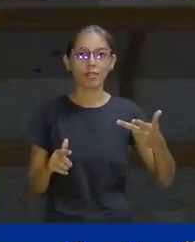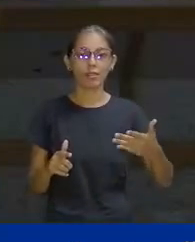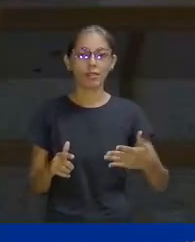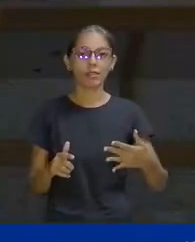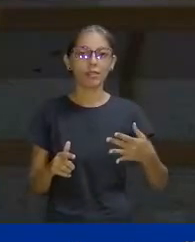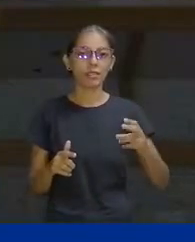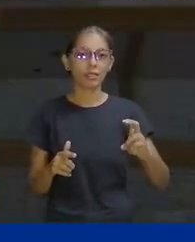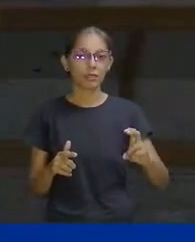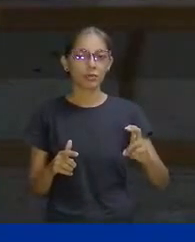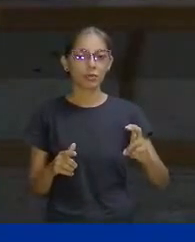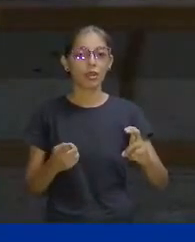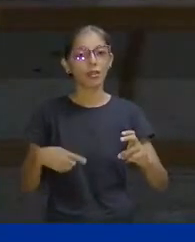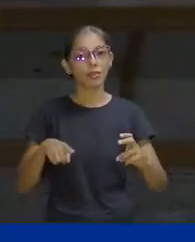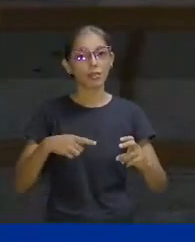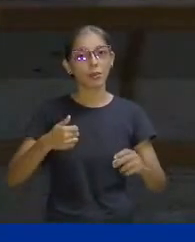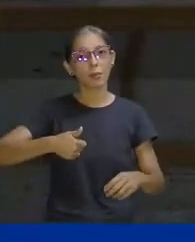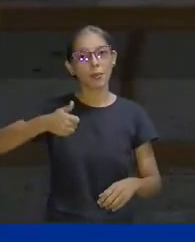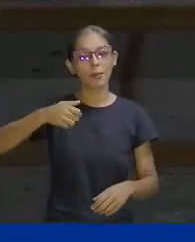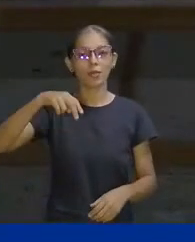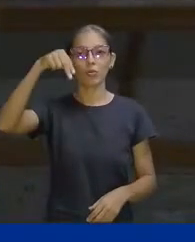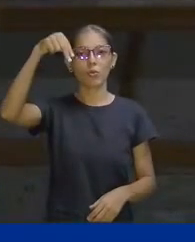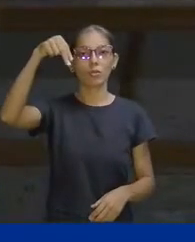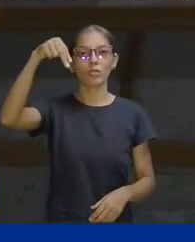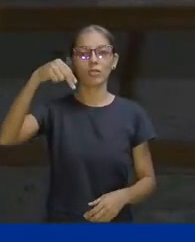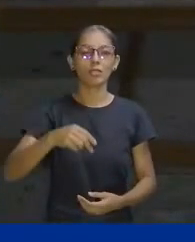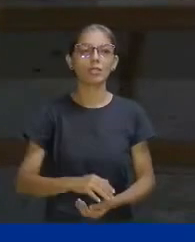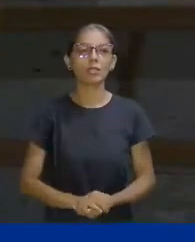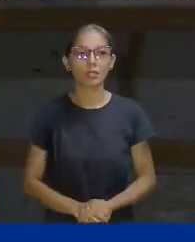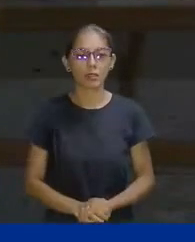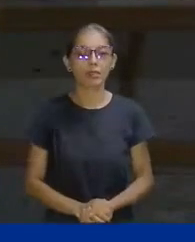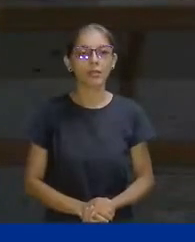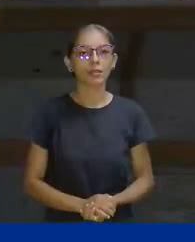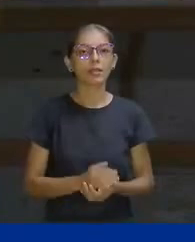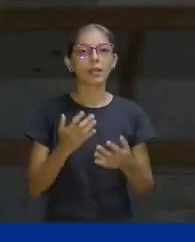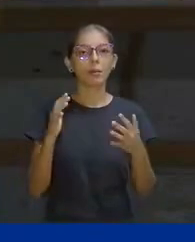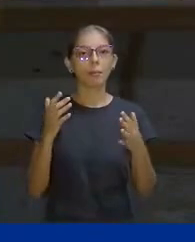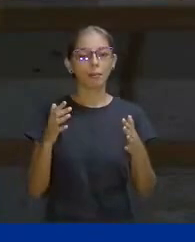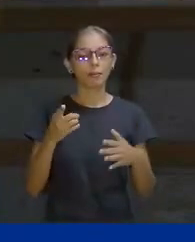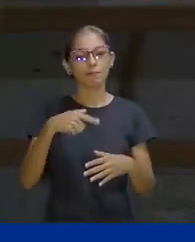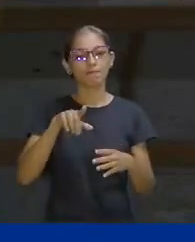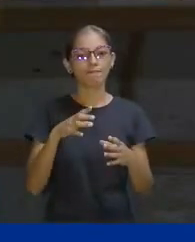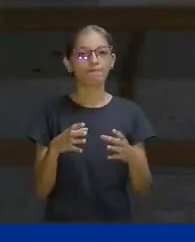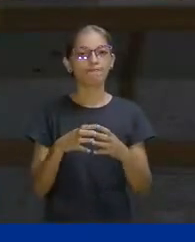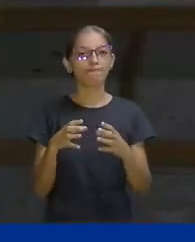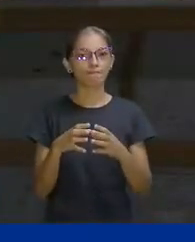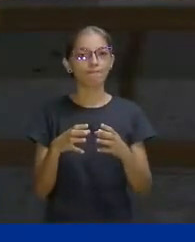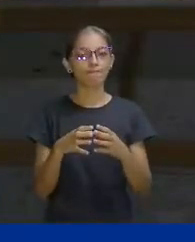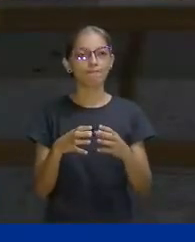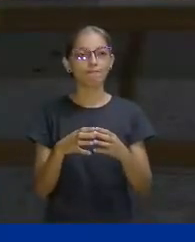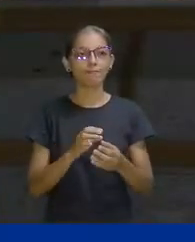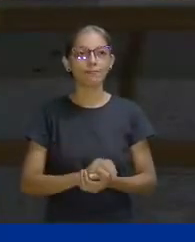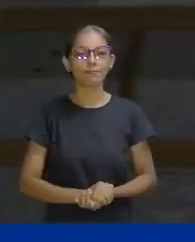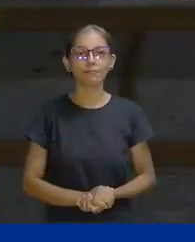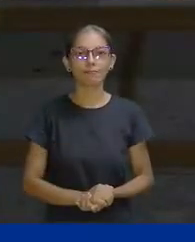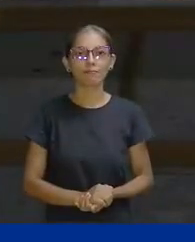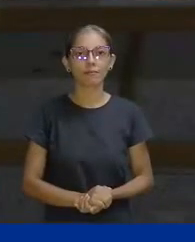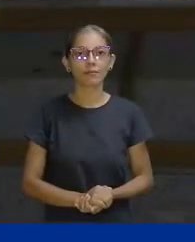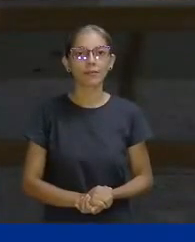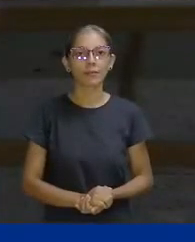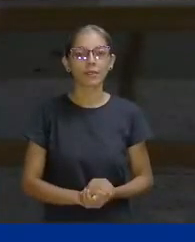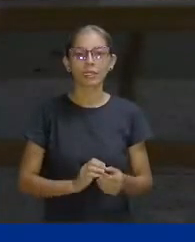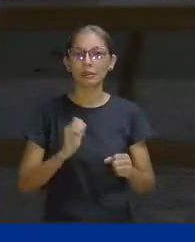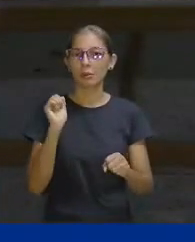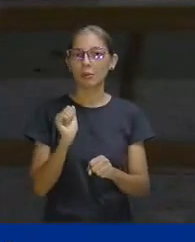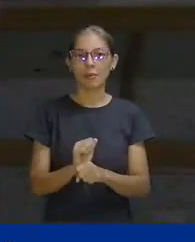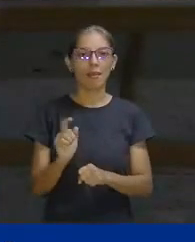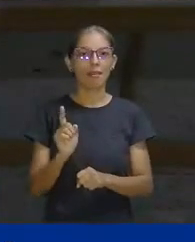nós somos do primeiro do Norte aqui da Amazônia em termos de sustentabilidade. Parabéns a essa equipe, a esse núcleo, que não incansável, e